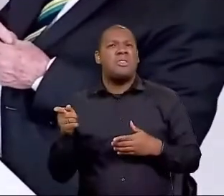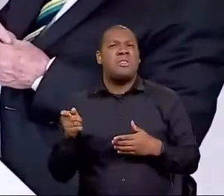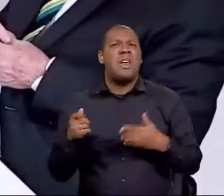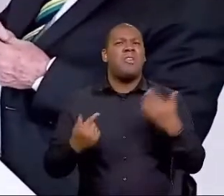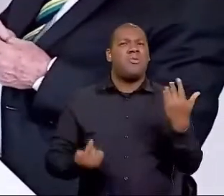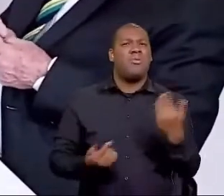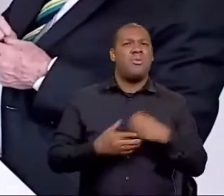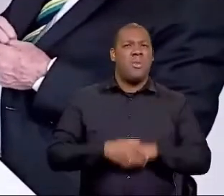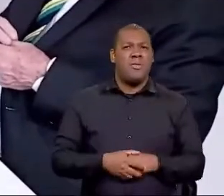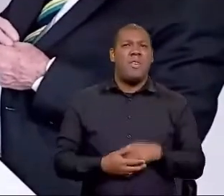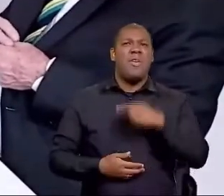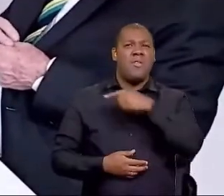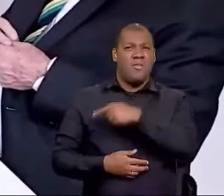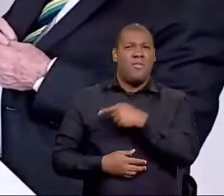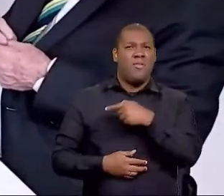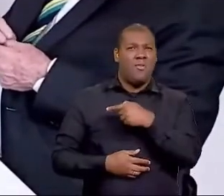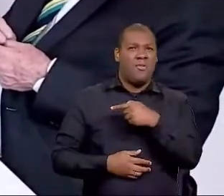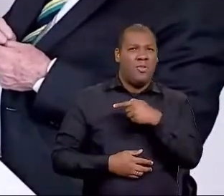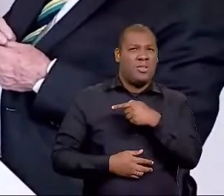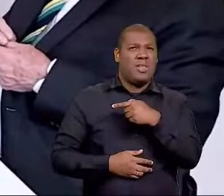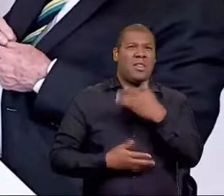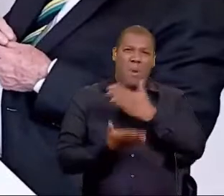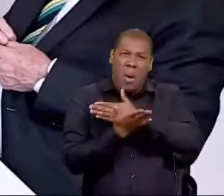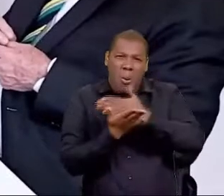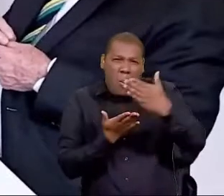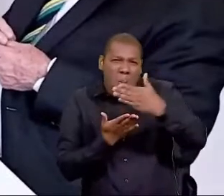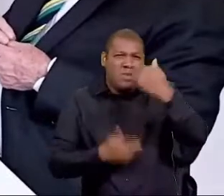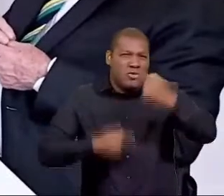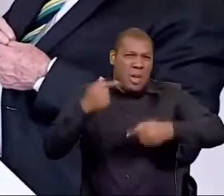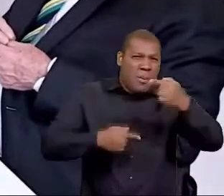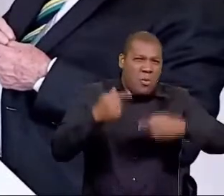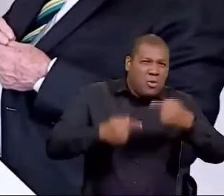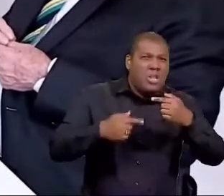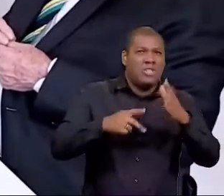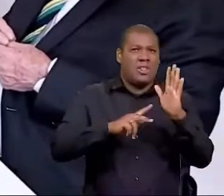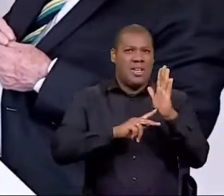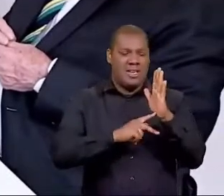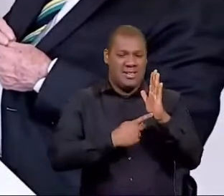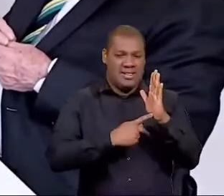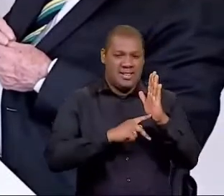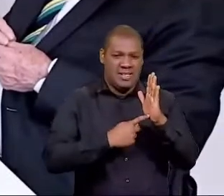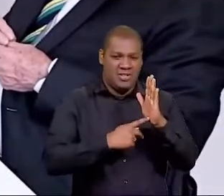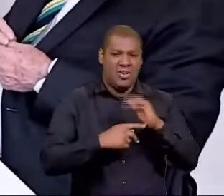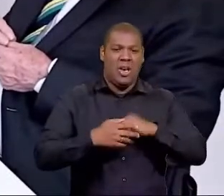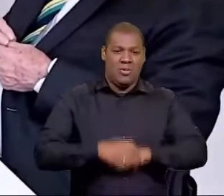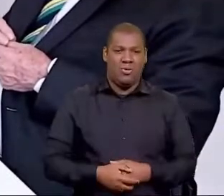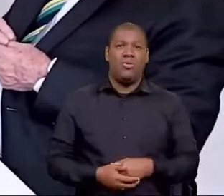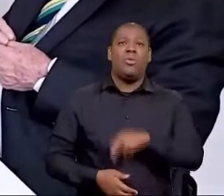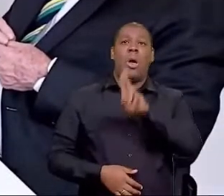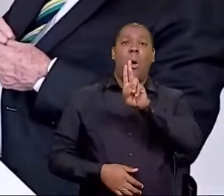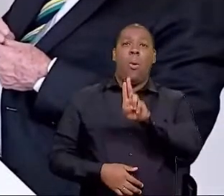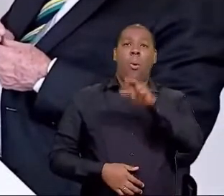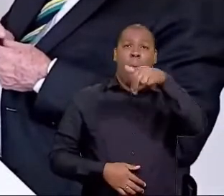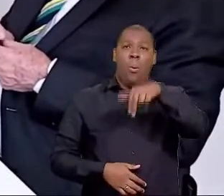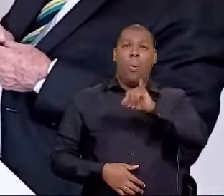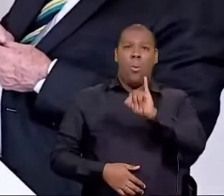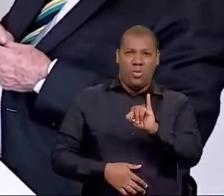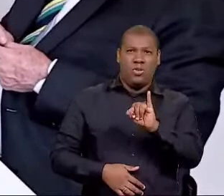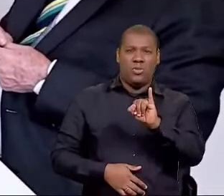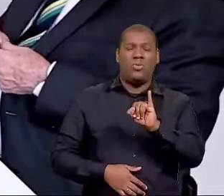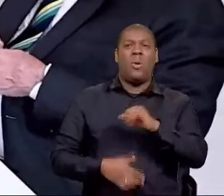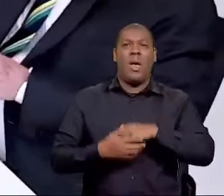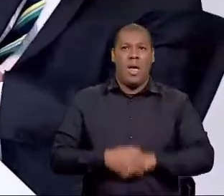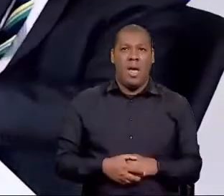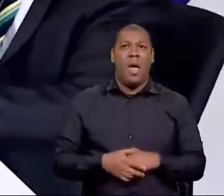sindicato. Mas muita gente entra pelo lado do estudo também, e a UNE, né, a União Nacional de Estudantes, tem uma história linda no Brasil, e é muito importante, tem